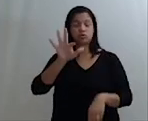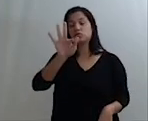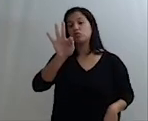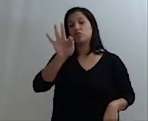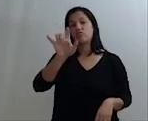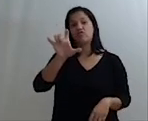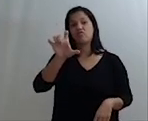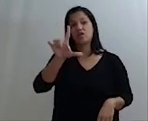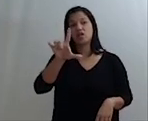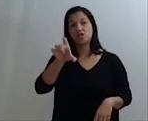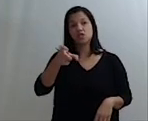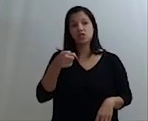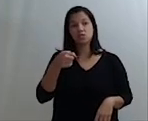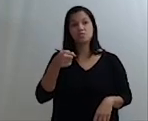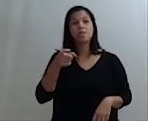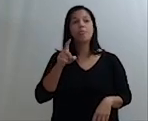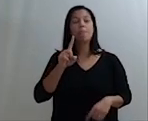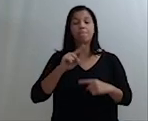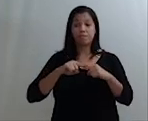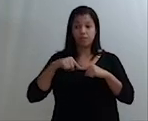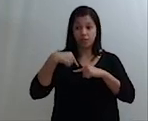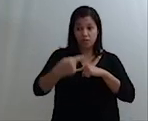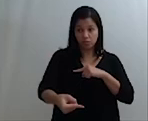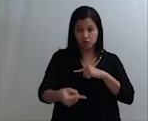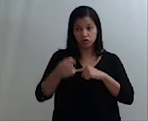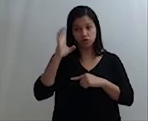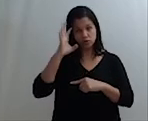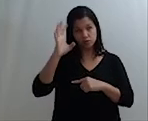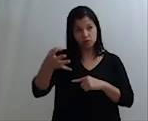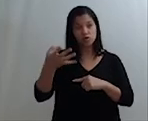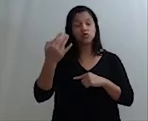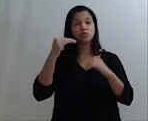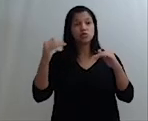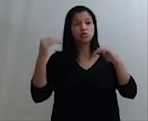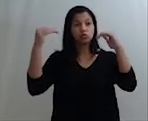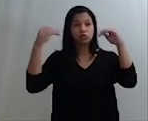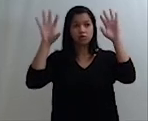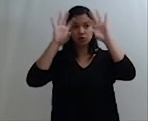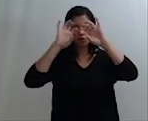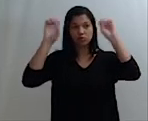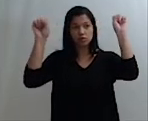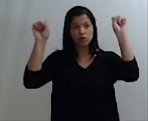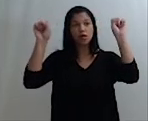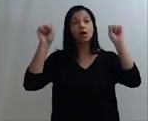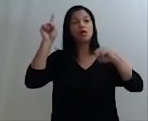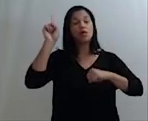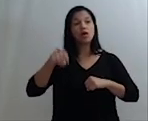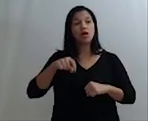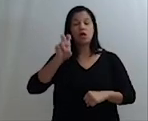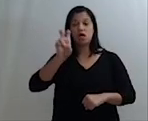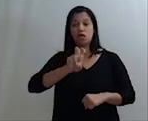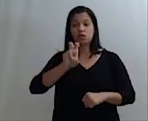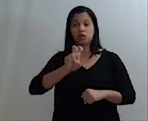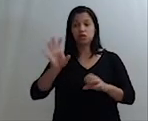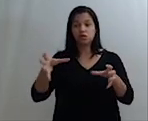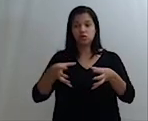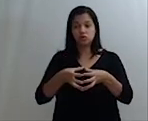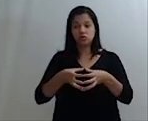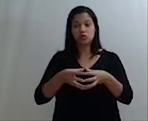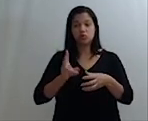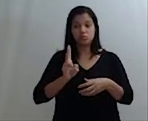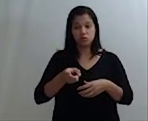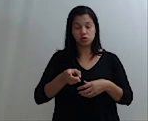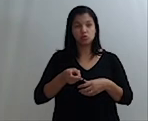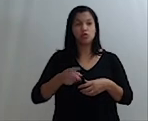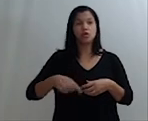ordem posteriormente a essa decisão do supremo tribunal federal a quinta turma desta corte superior em